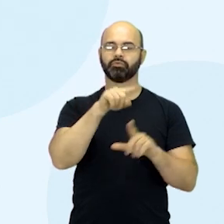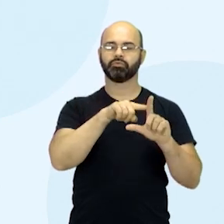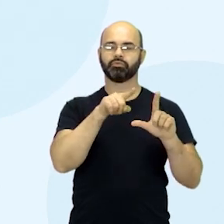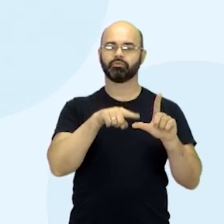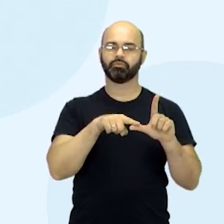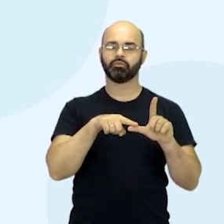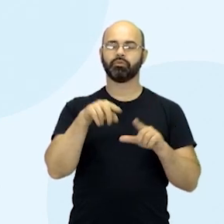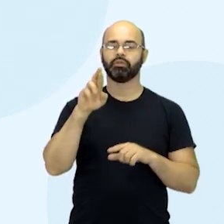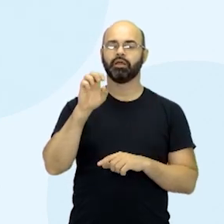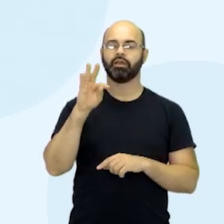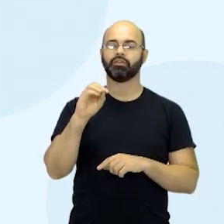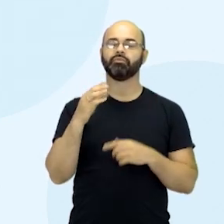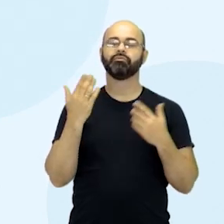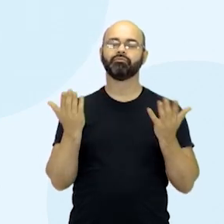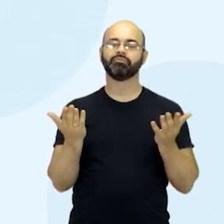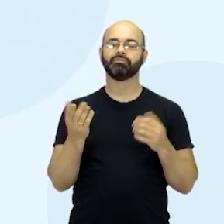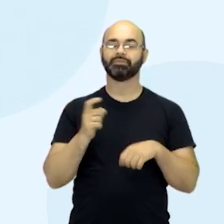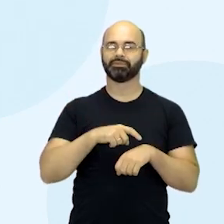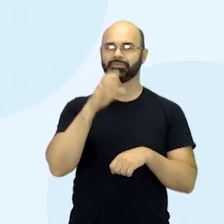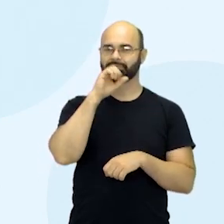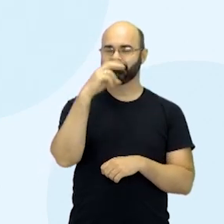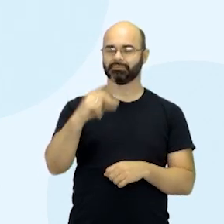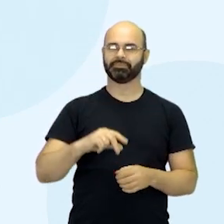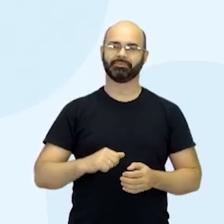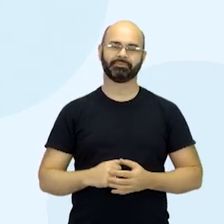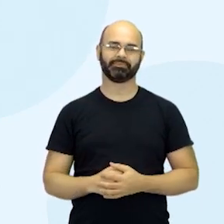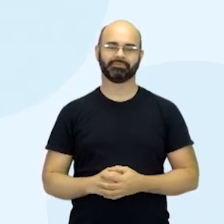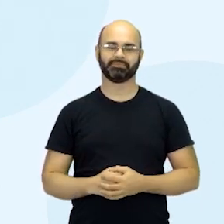um ângulo reto? Tempo para vocês aí.